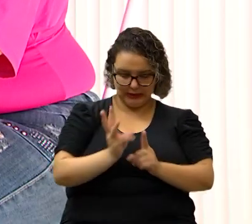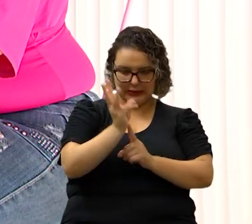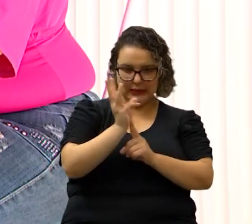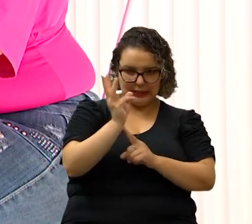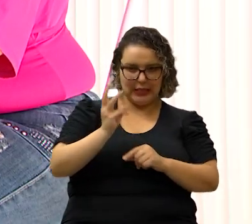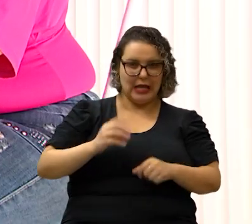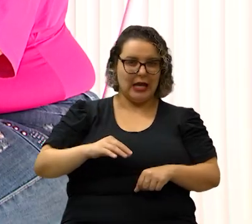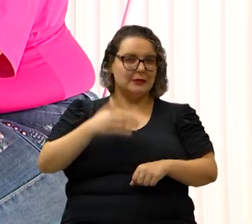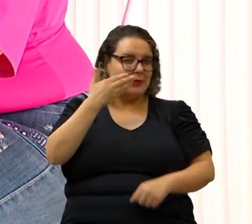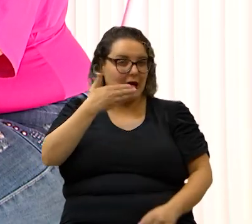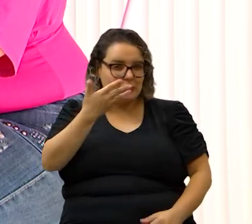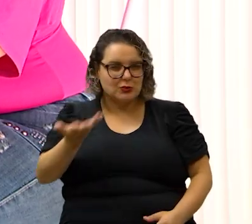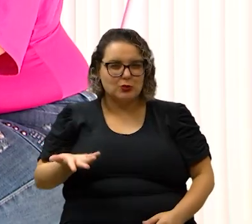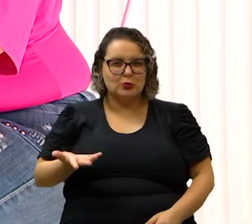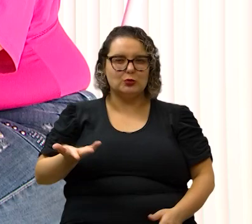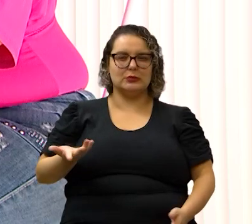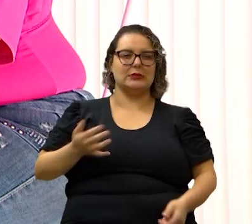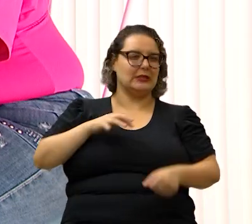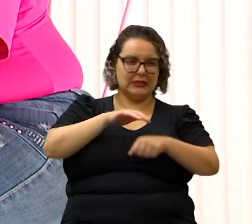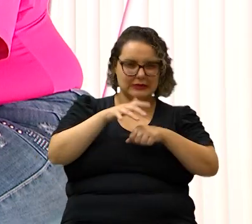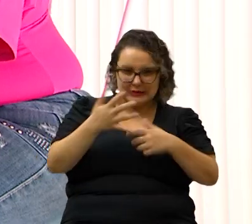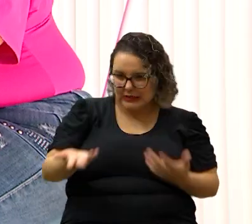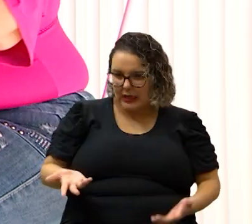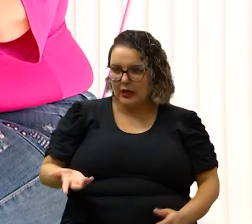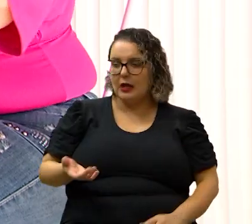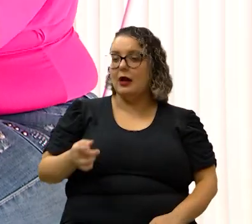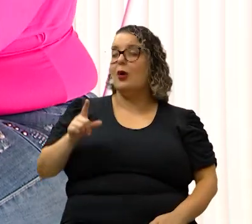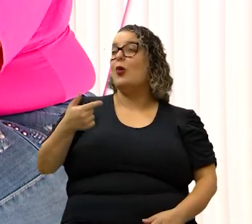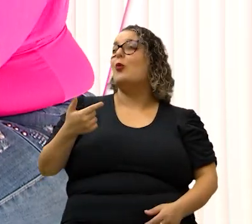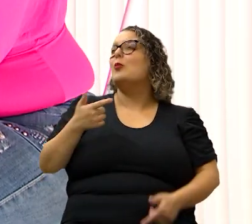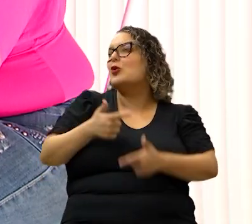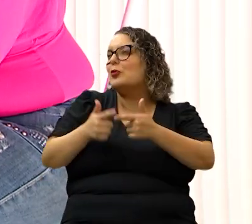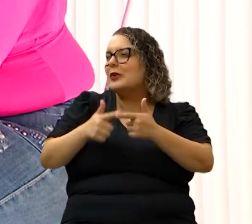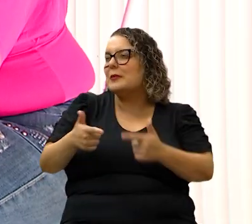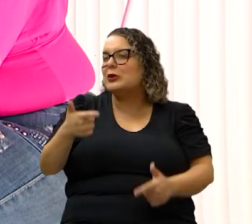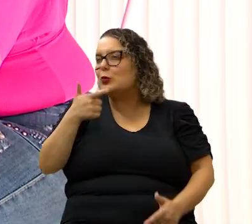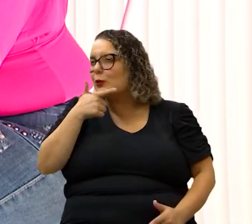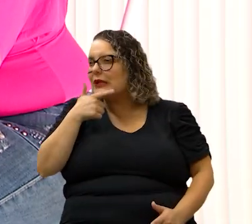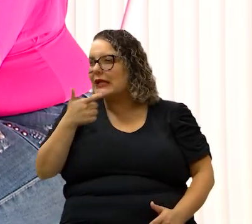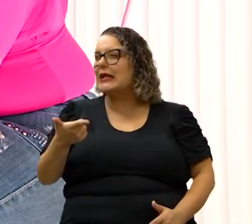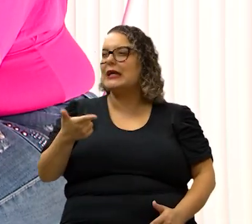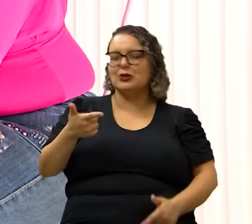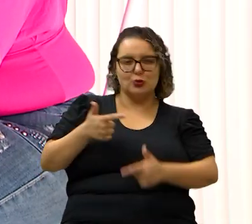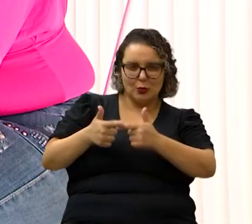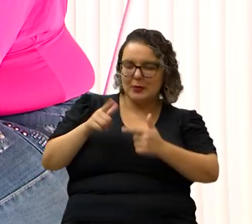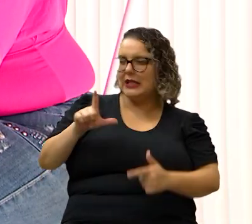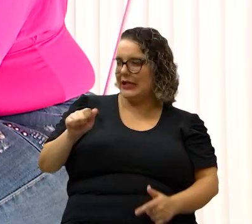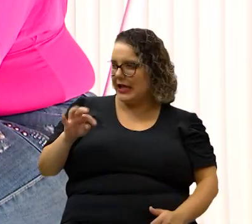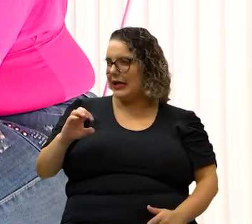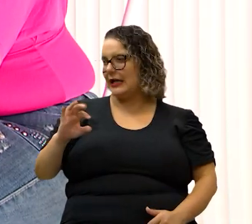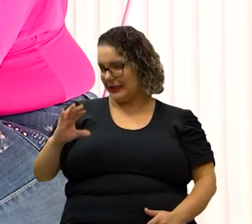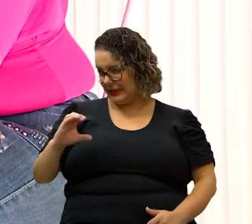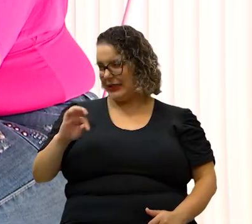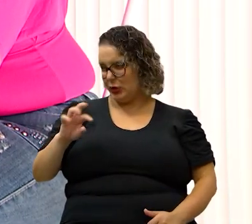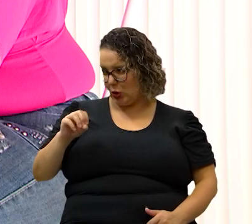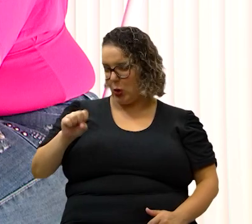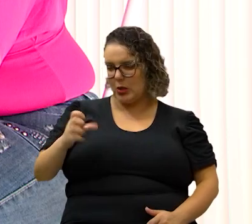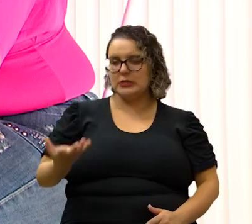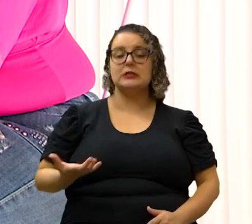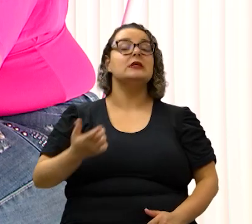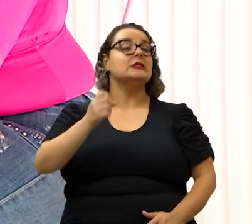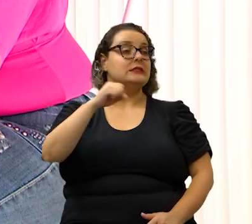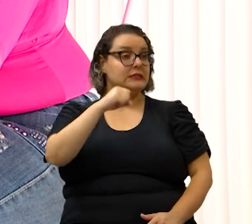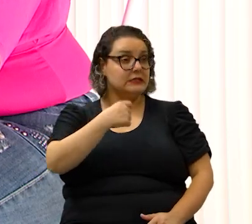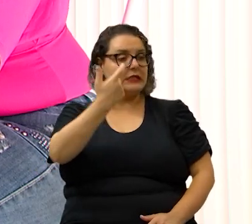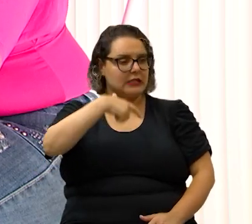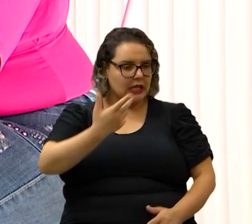trigo, gordura e açúcar. A questão do queijo, por exemplo, Exato. Quem tem problema com a lactose. Exatamente. Então, quando a gente começou a desenvolver, eu